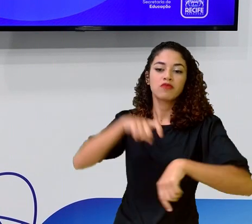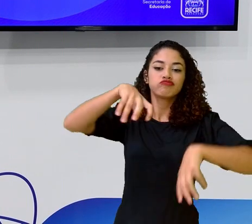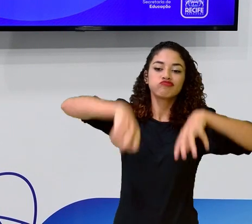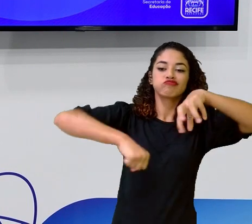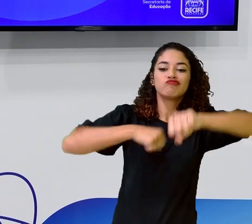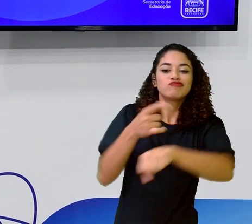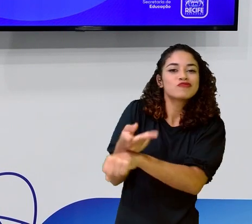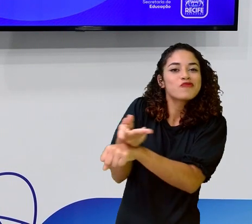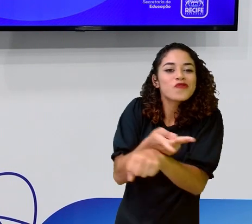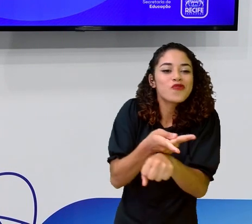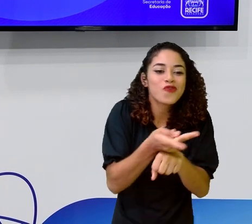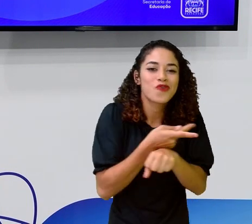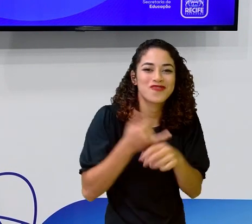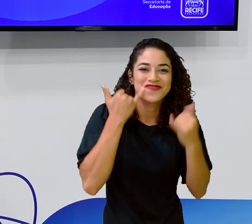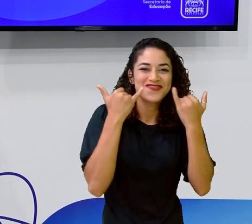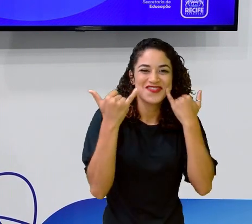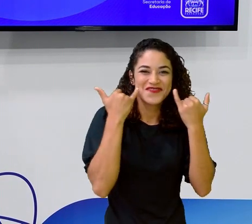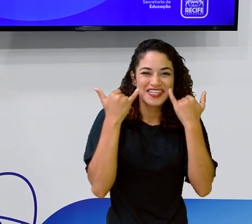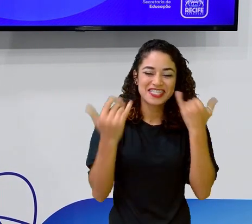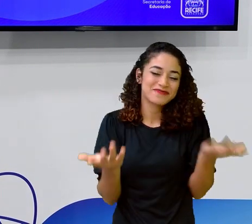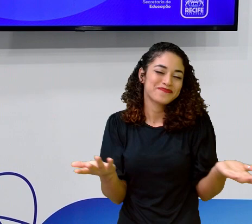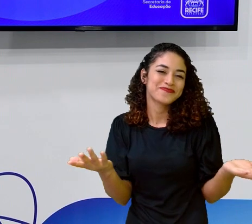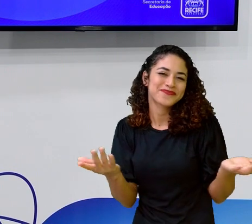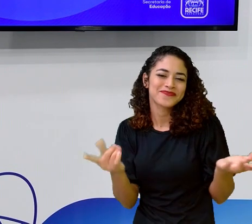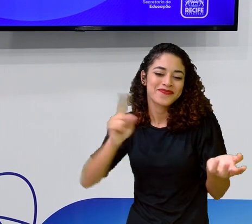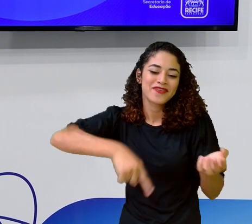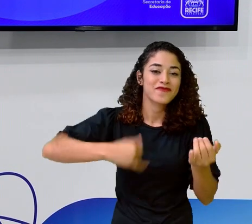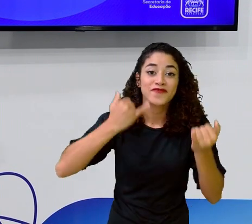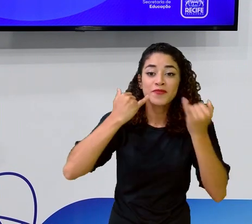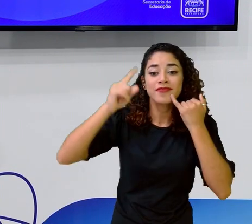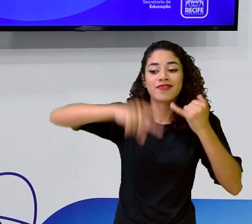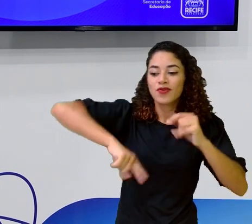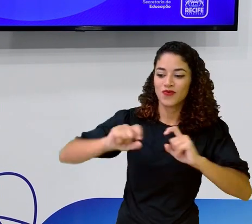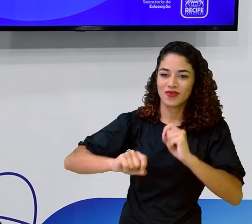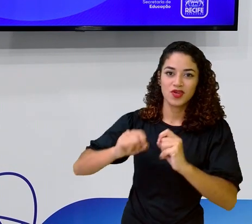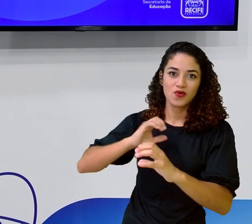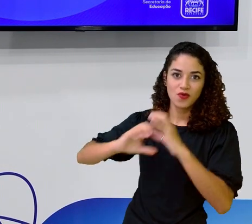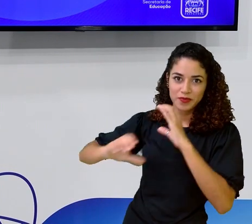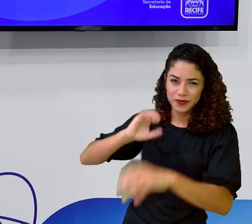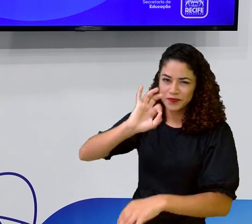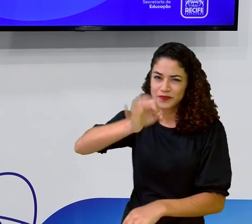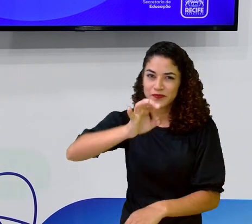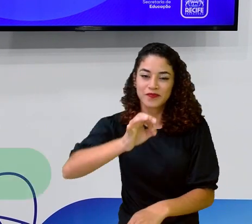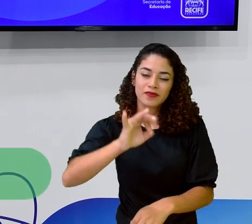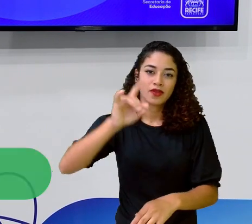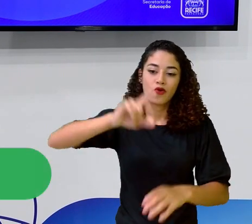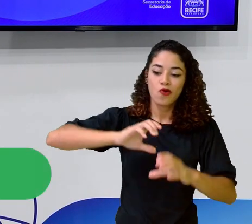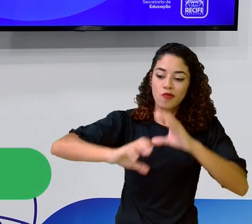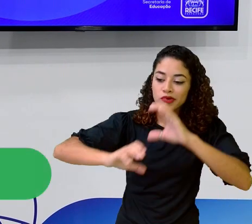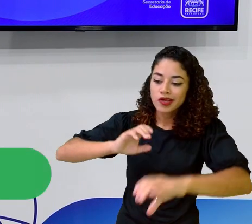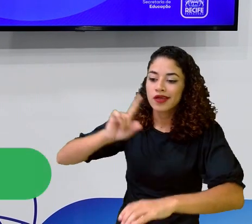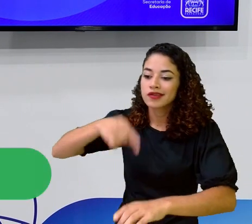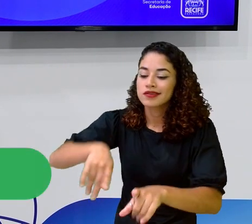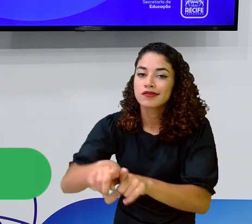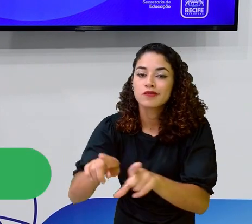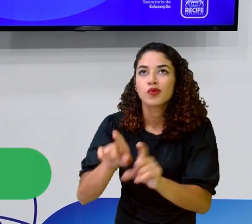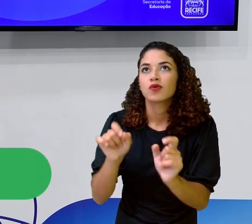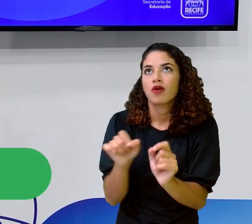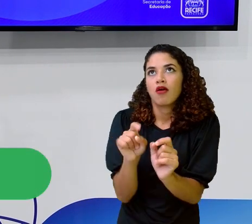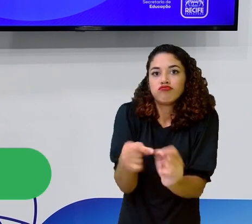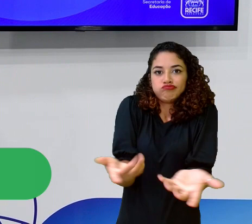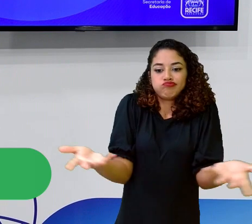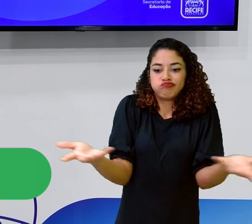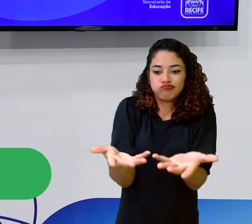por informação. Informação que é comunicação, comunicação que é tão